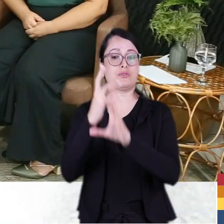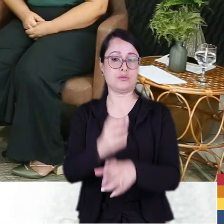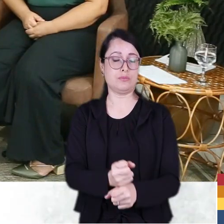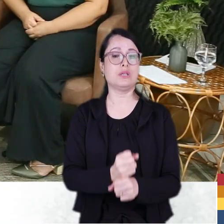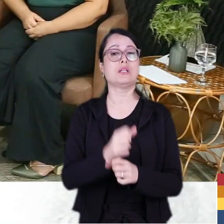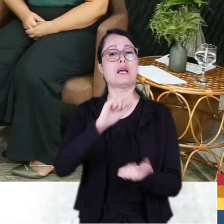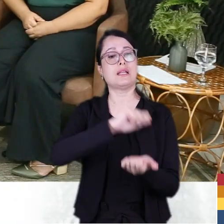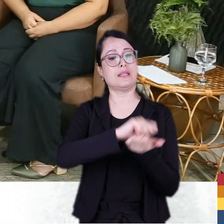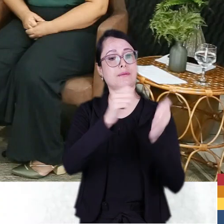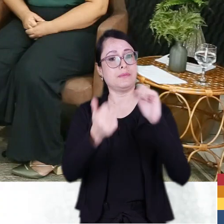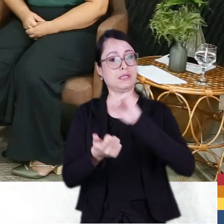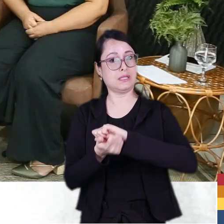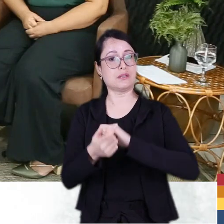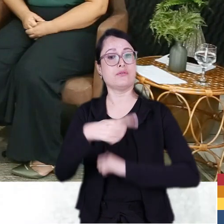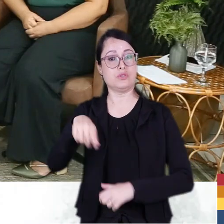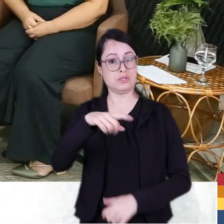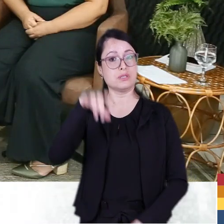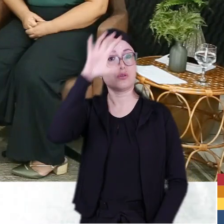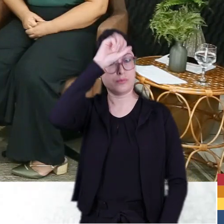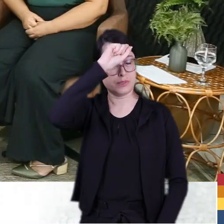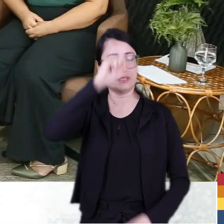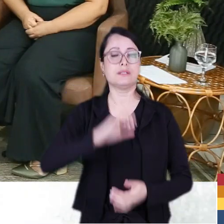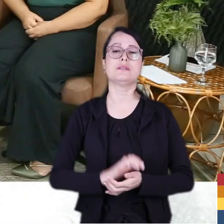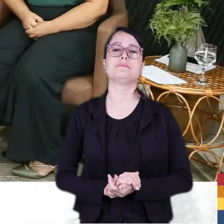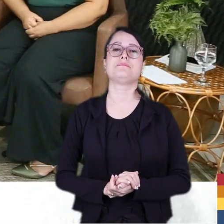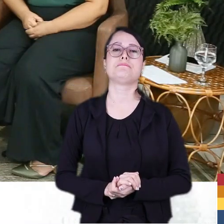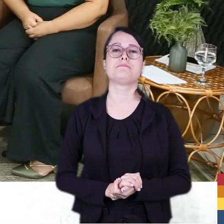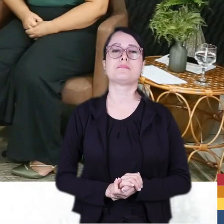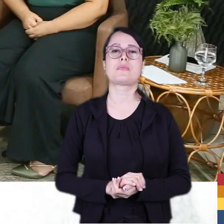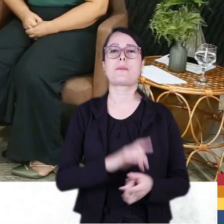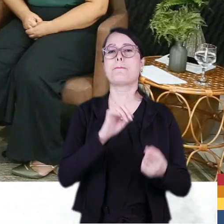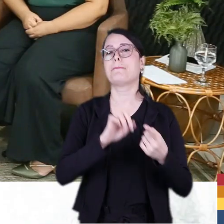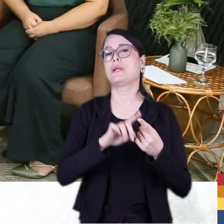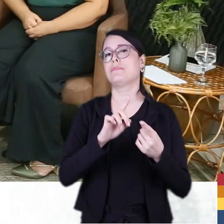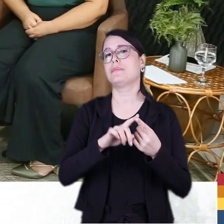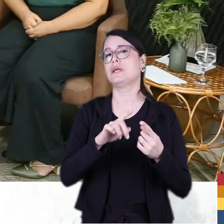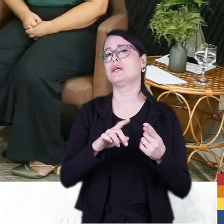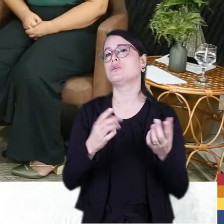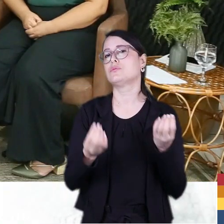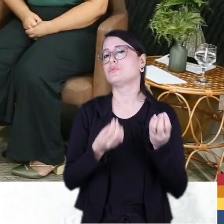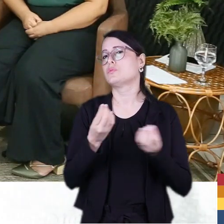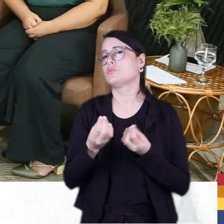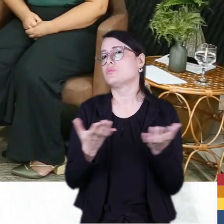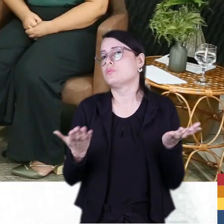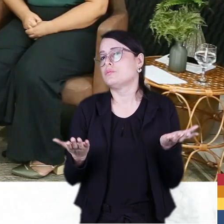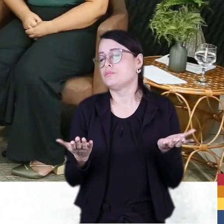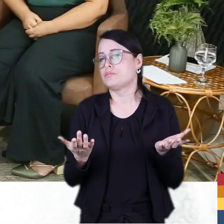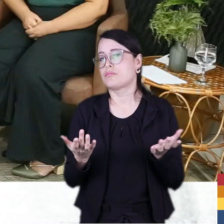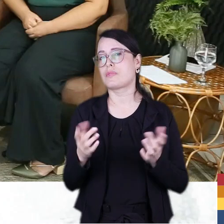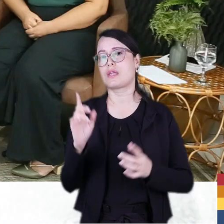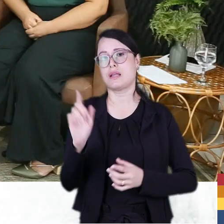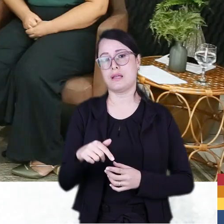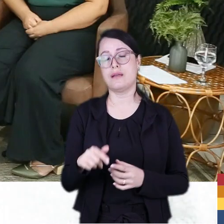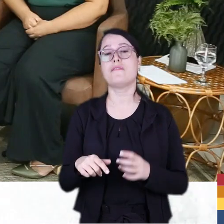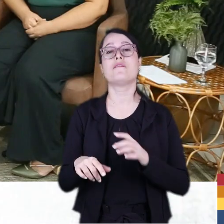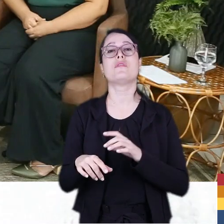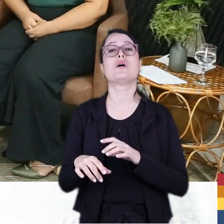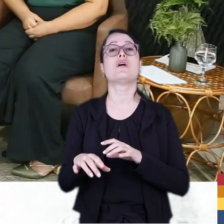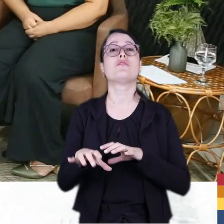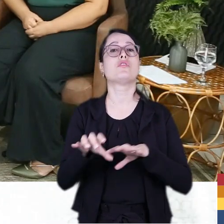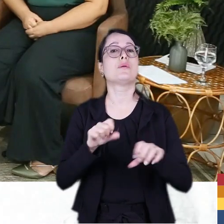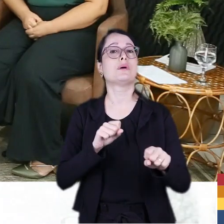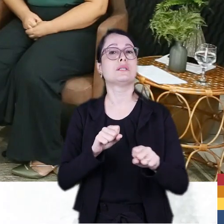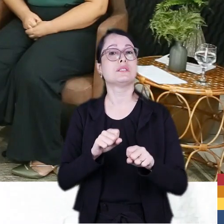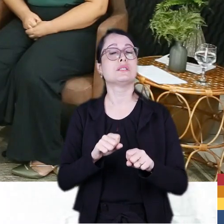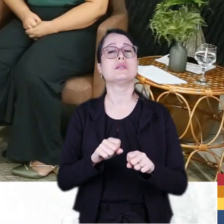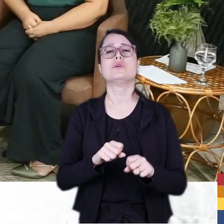princípios norteadores do itinerário de formação técnica e profissional que nós iremos aqui apresentar em linhas gerais de forma resumida de forma